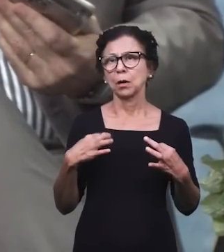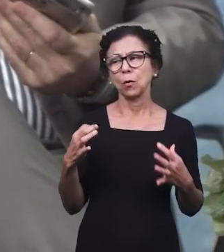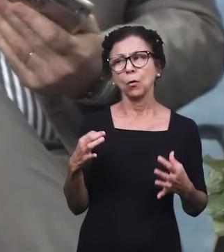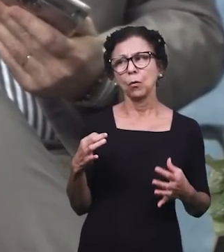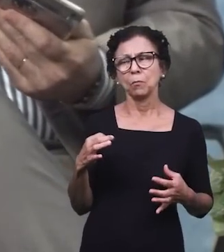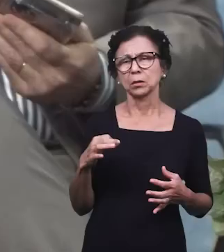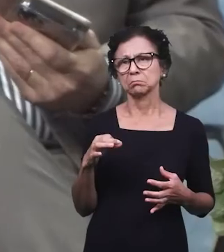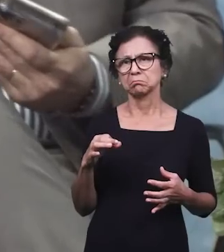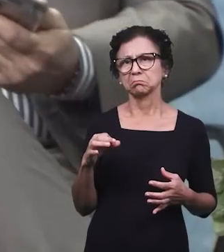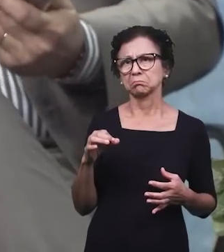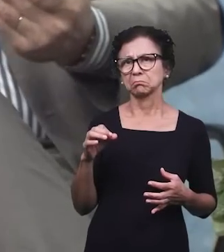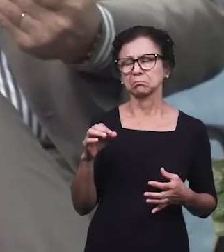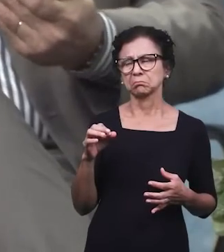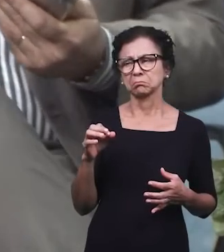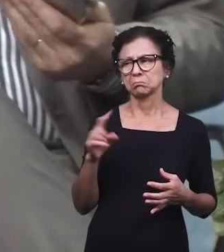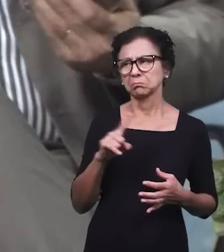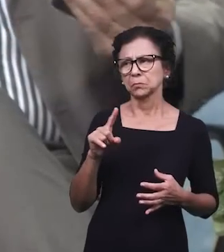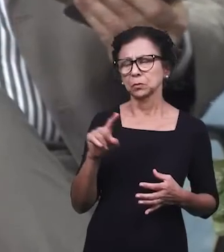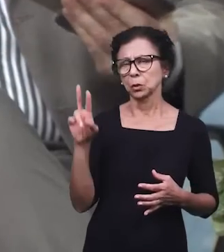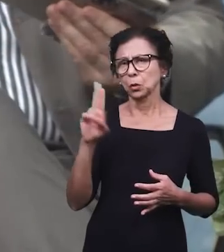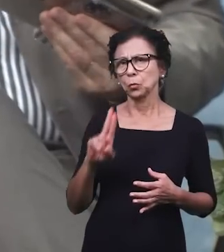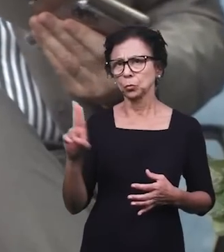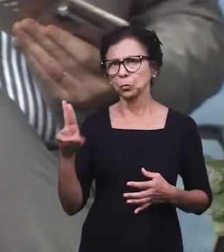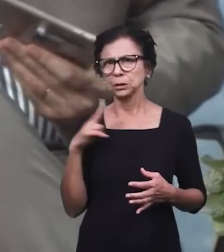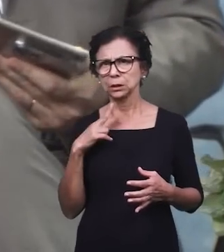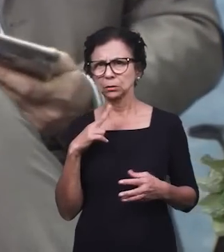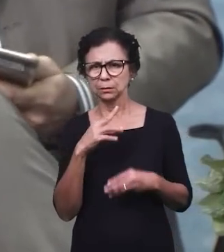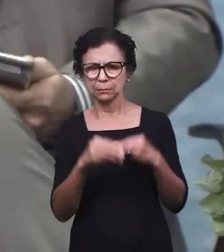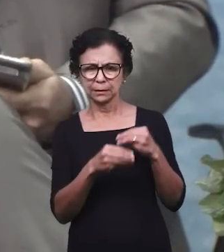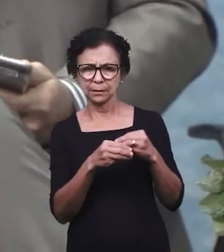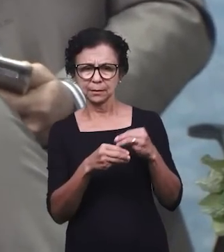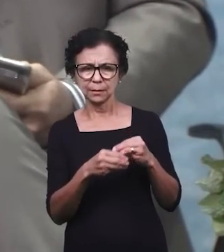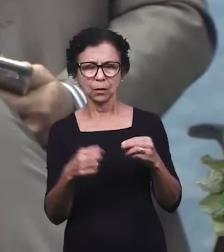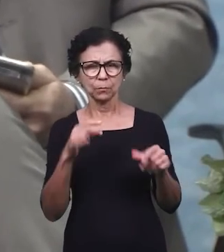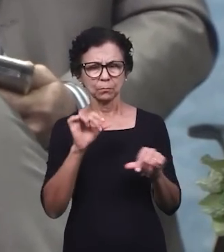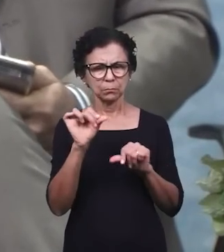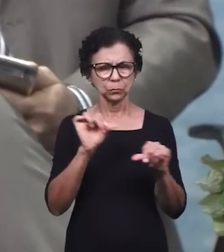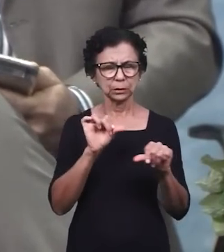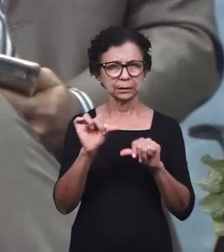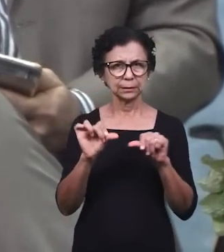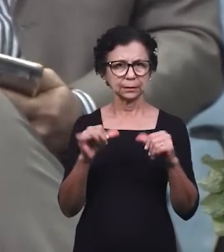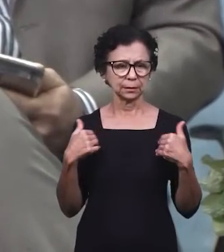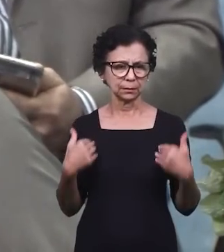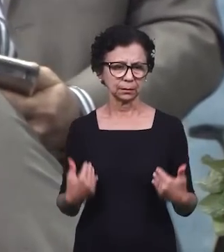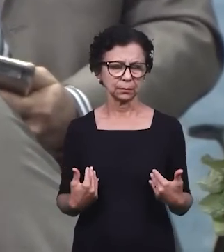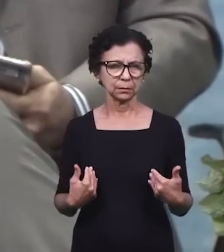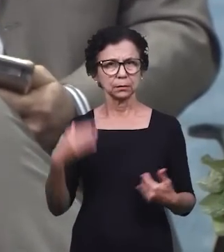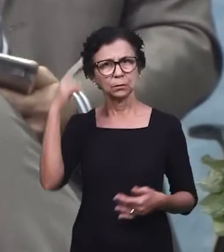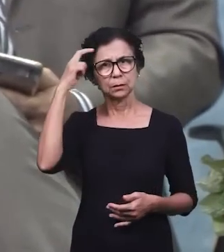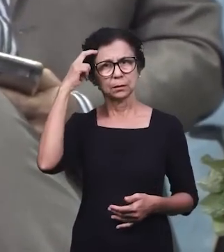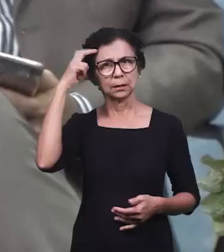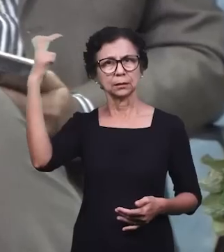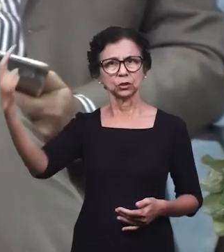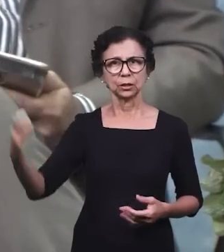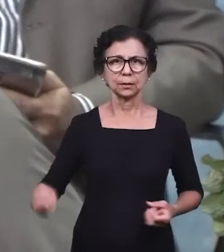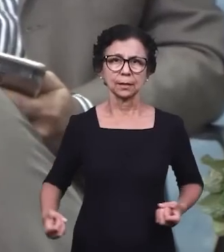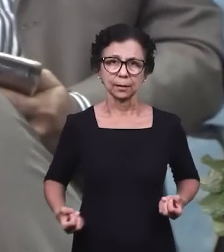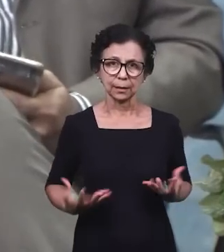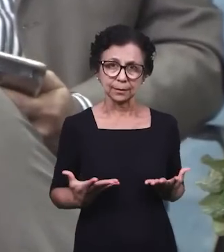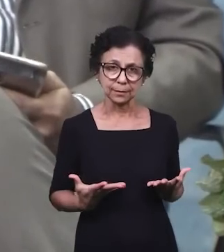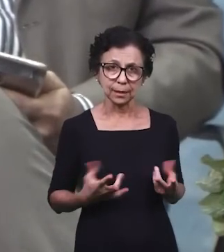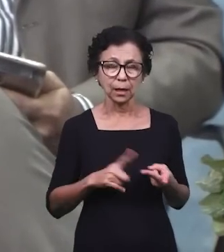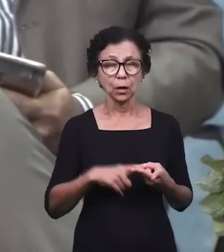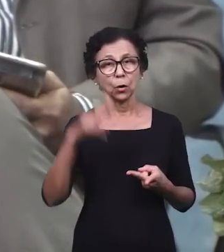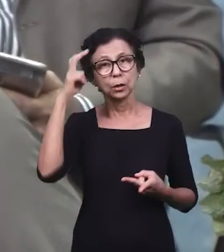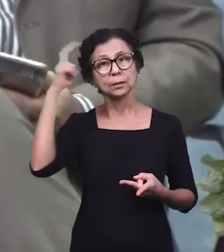composição que ninguém nunca me viu usando essa composição. Então, isso é inteligência. Tá? Então, entre gastar e ser inteligente, é